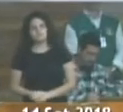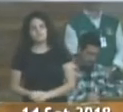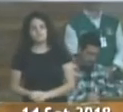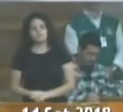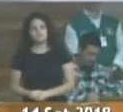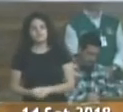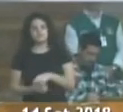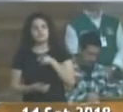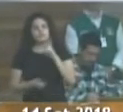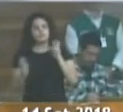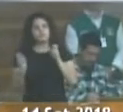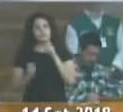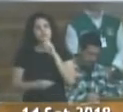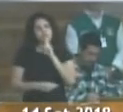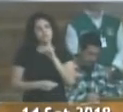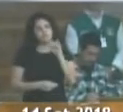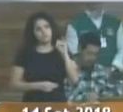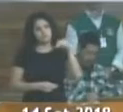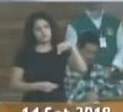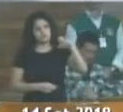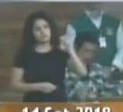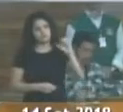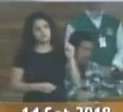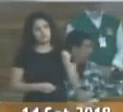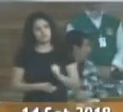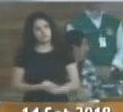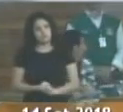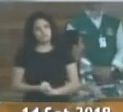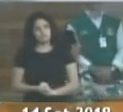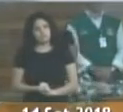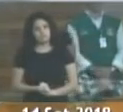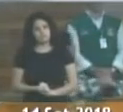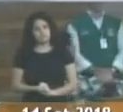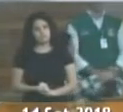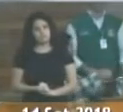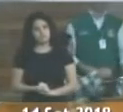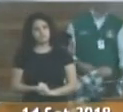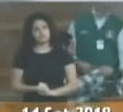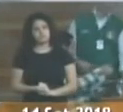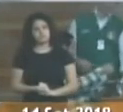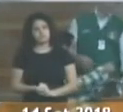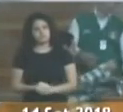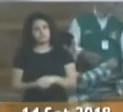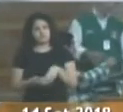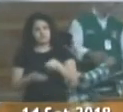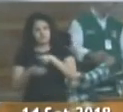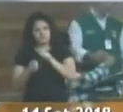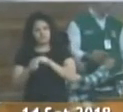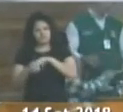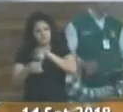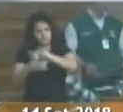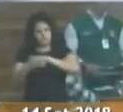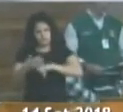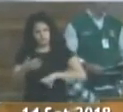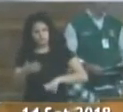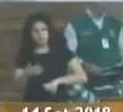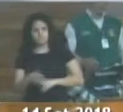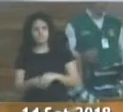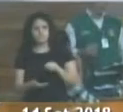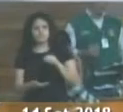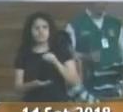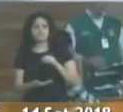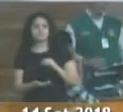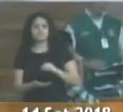Sobre respostas ao INEA, a gente oficiou, né, documentou a qualidade ou a falta da